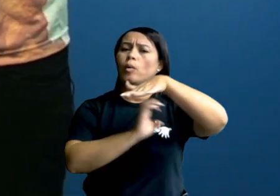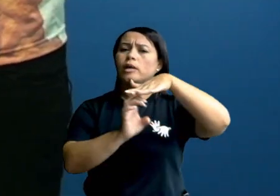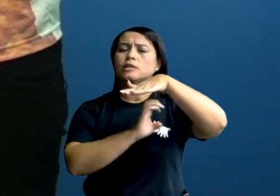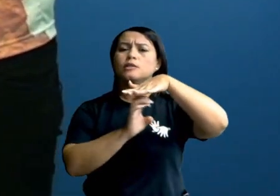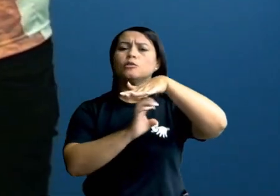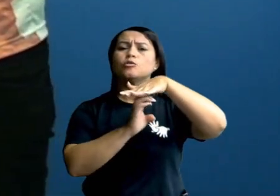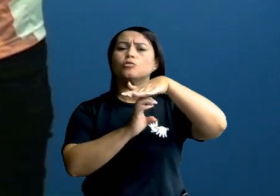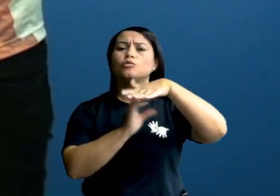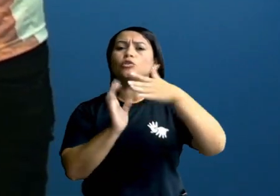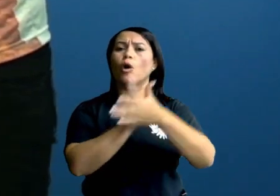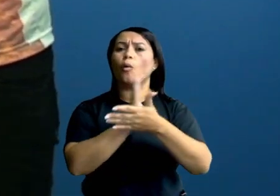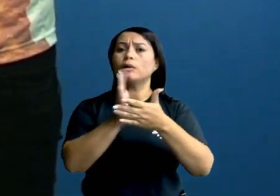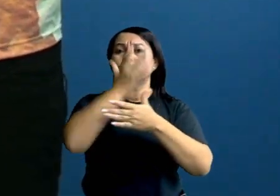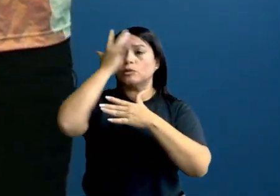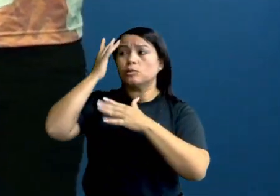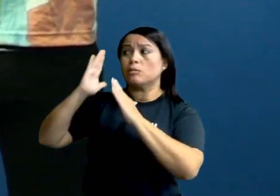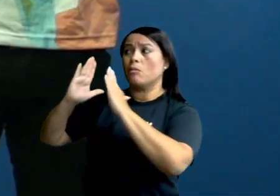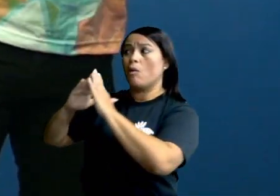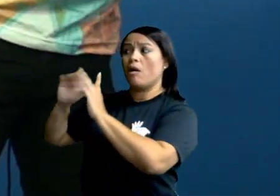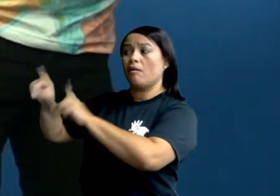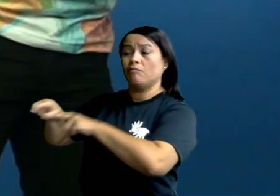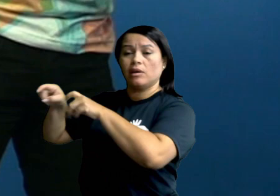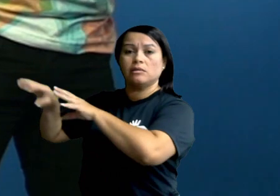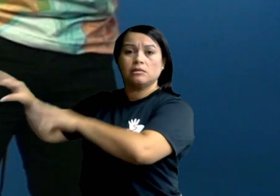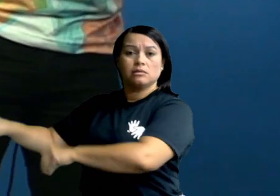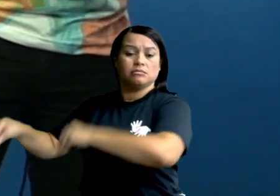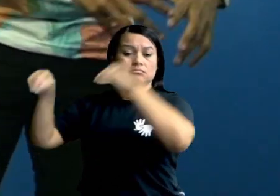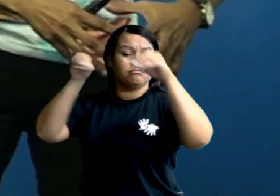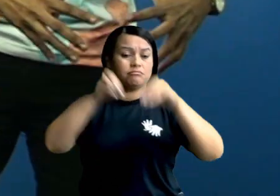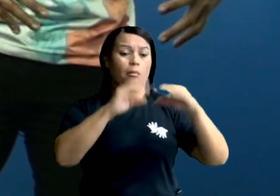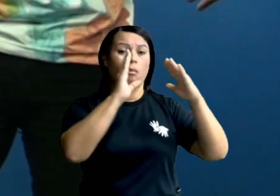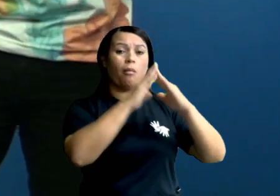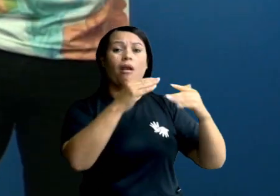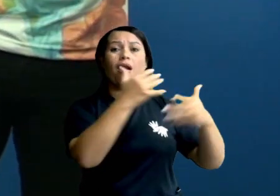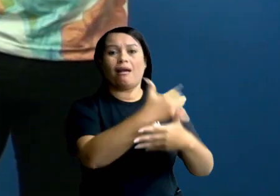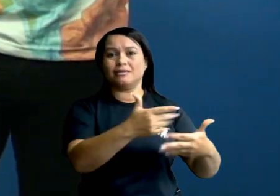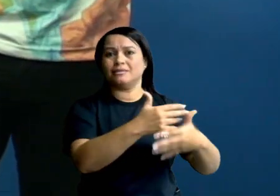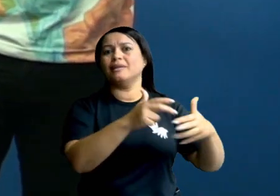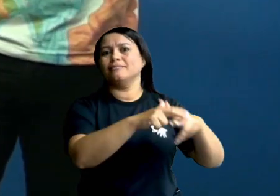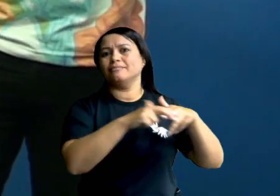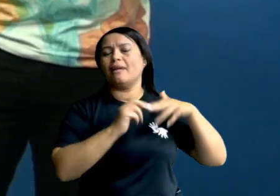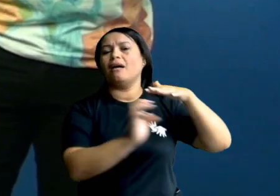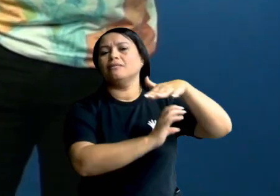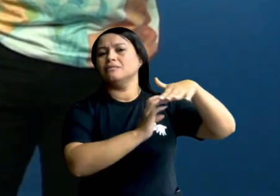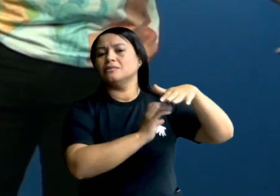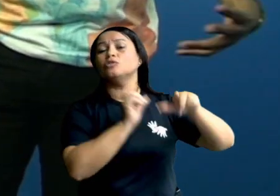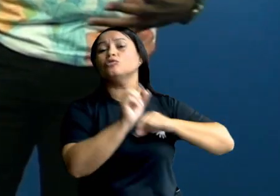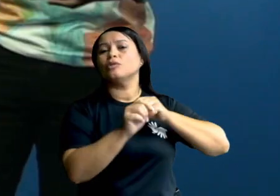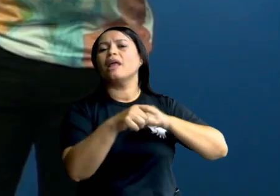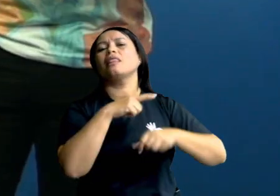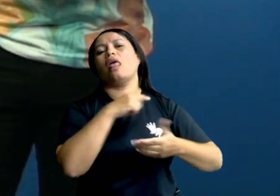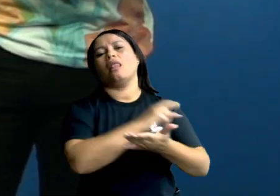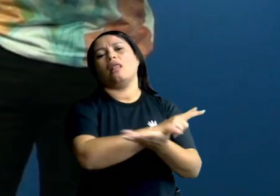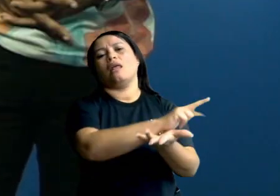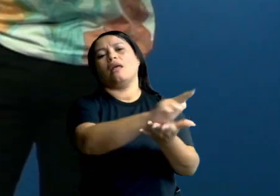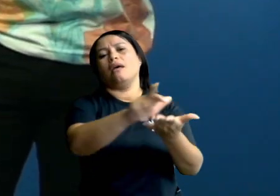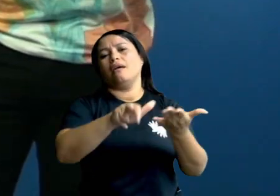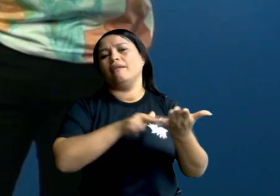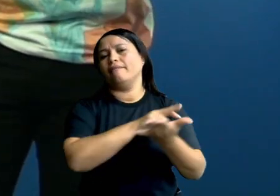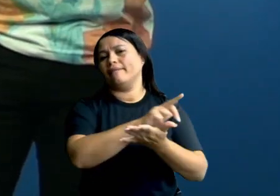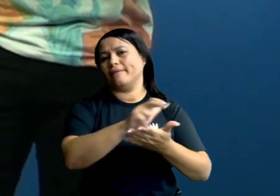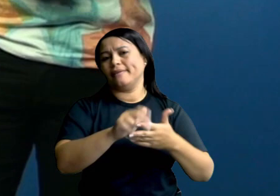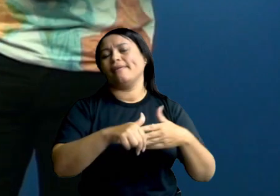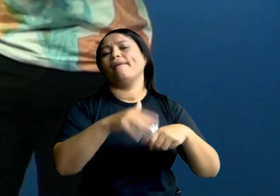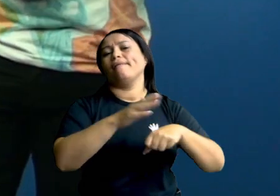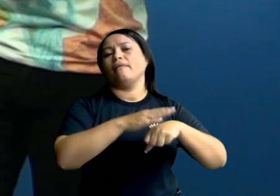impulsionaram a migração do homem do campo, que passou a morar na cidade, e aí na cidade você vai ter várias atividades se desenvolvendo para